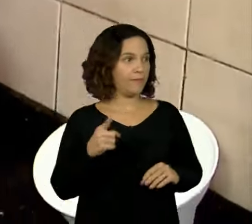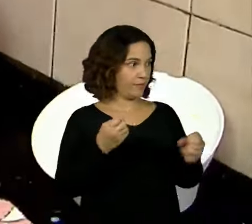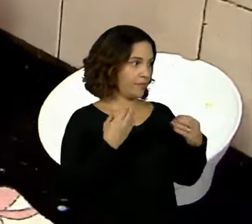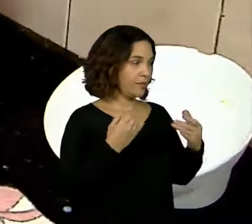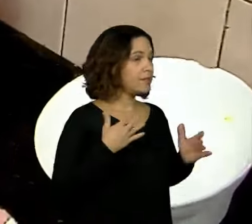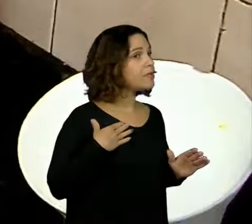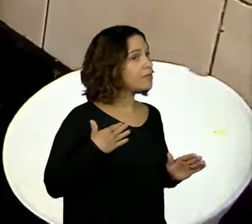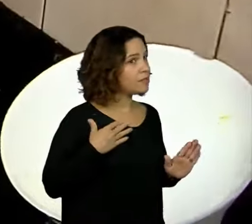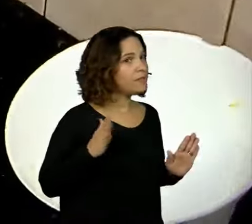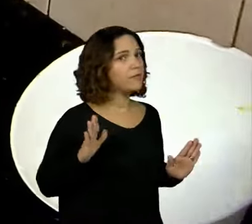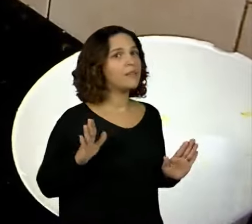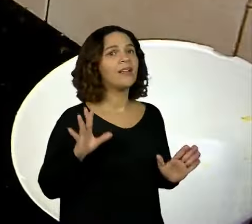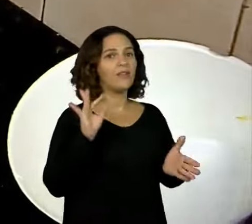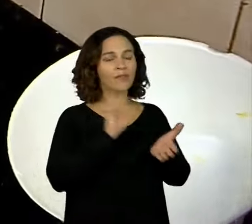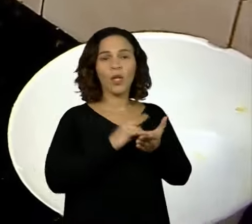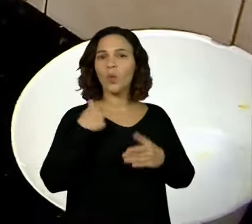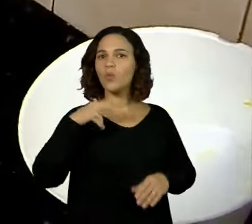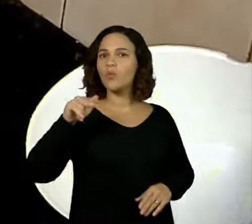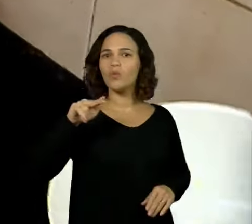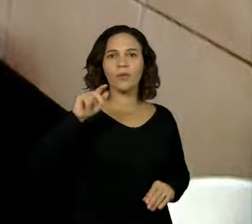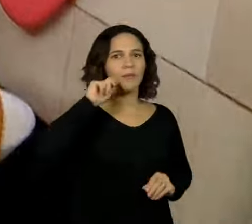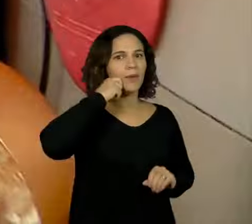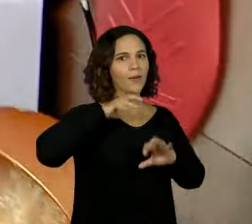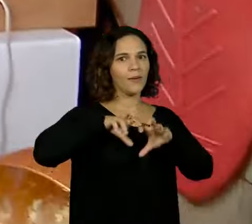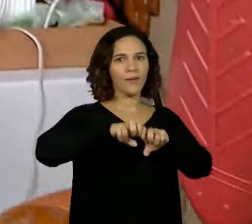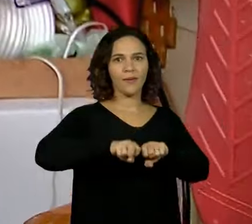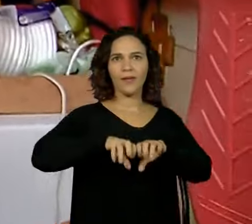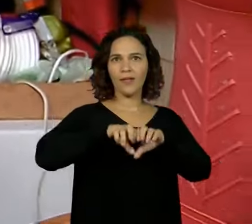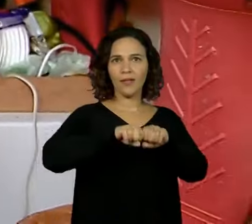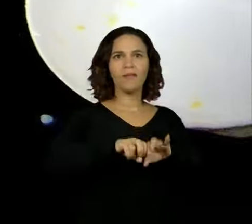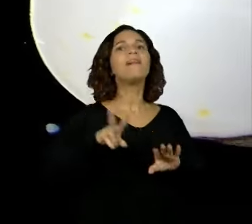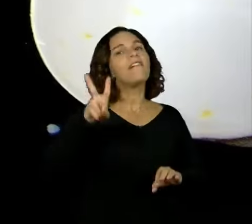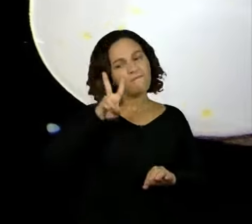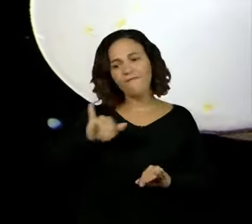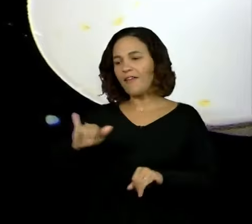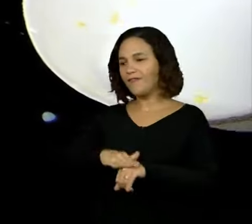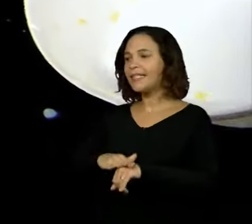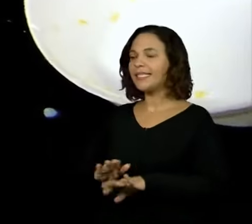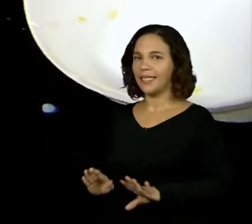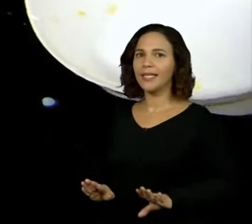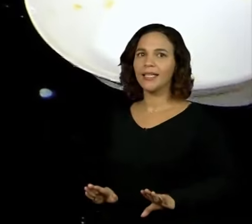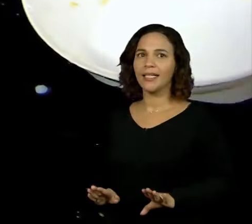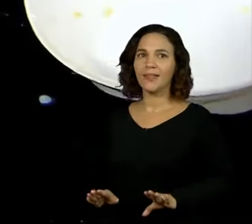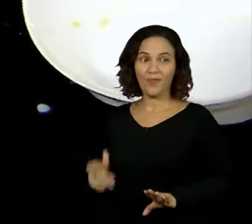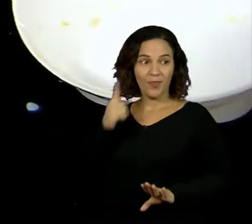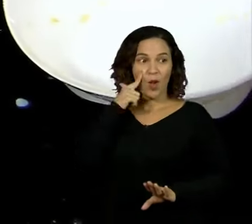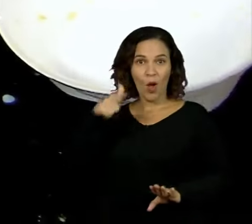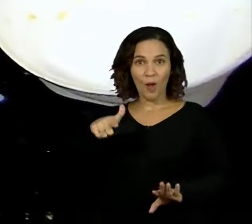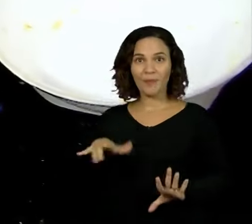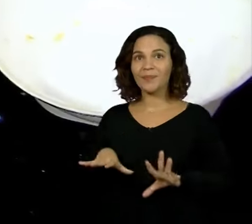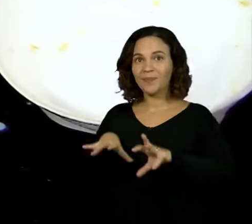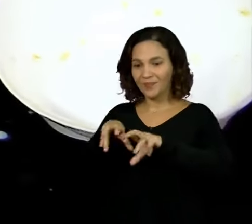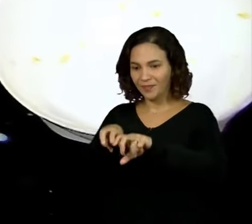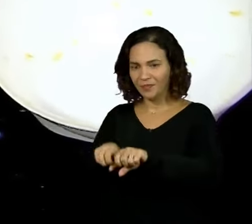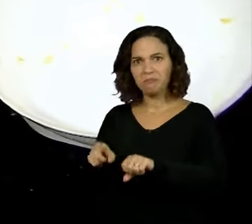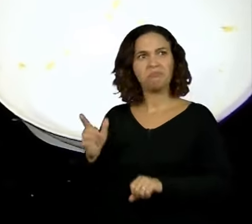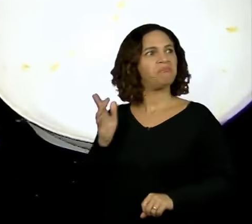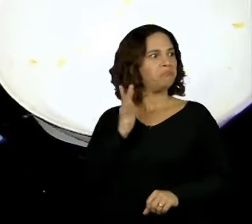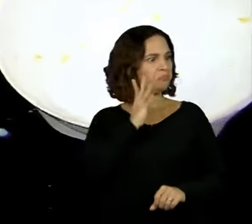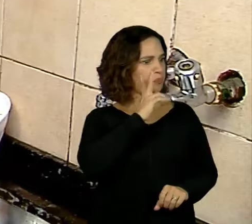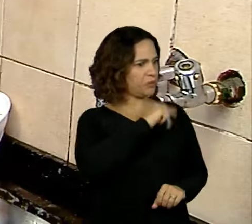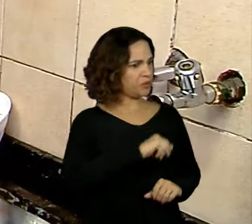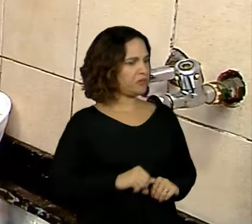né? Eu confesso que eu nunca sovei. Nunca sovou, mas vai sovar. Tá vendo, né? A massa. Tá muito bonita.